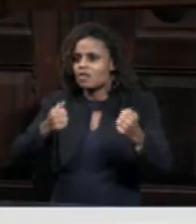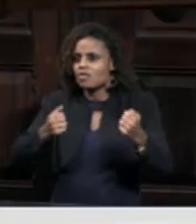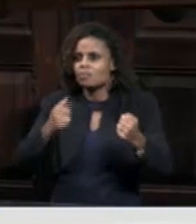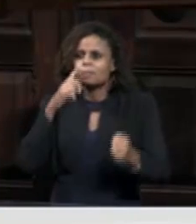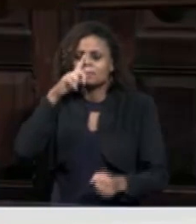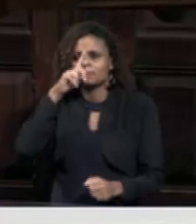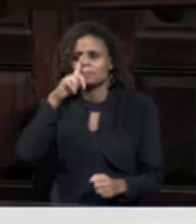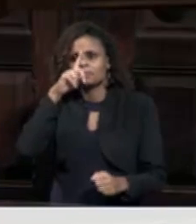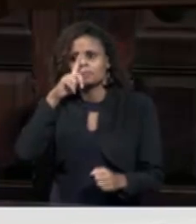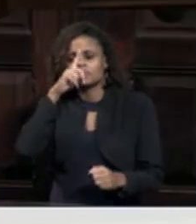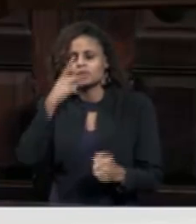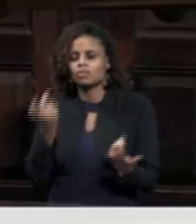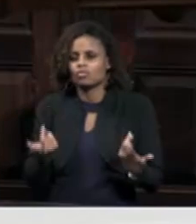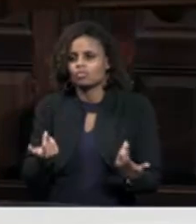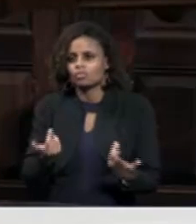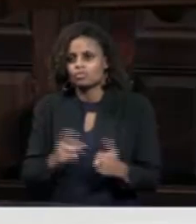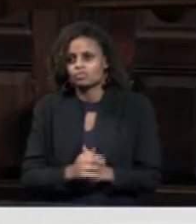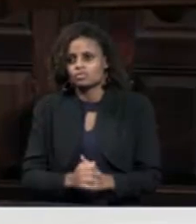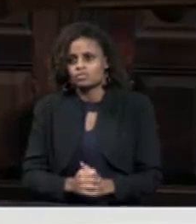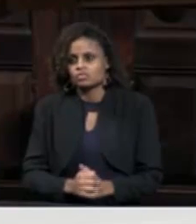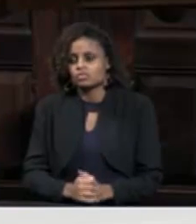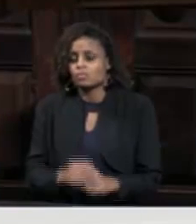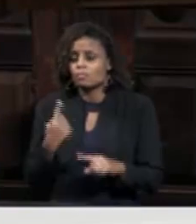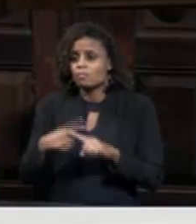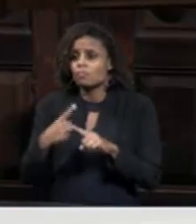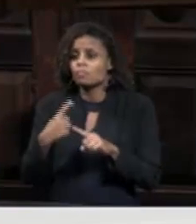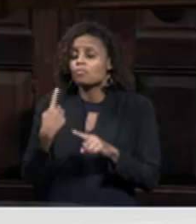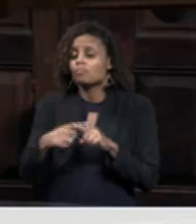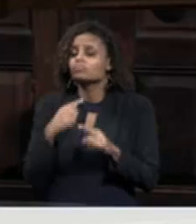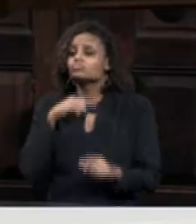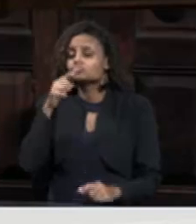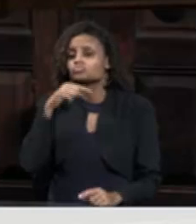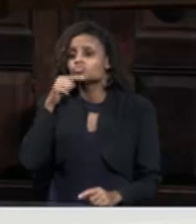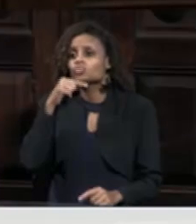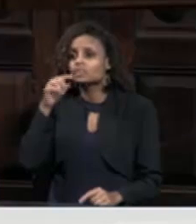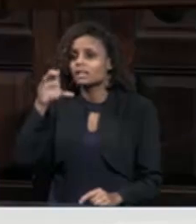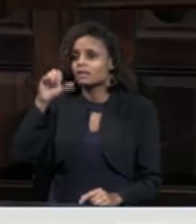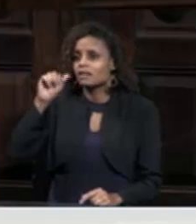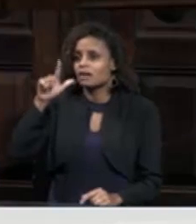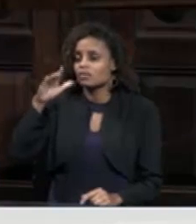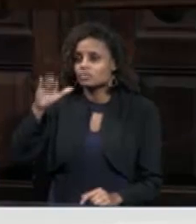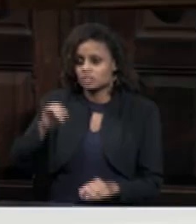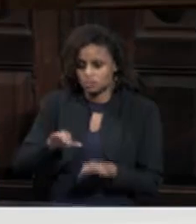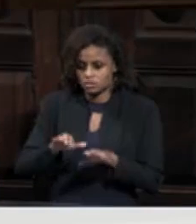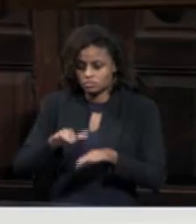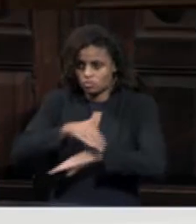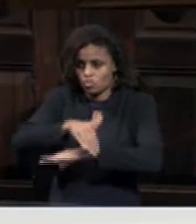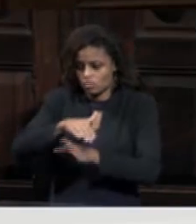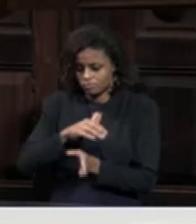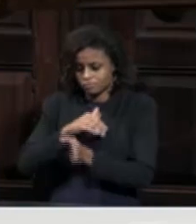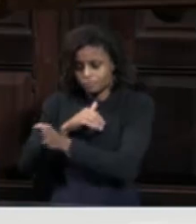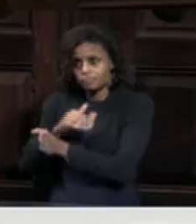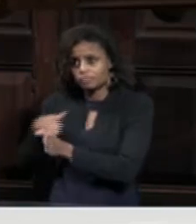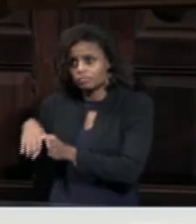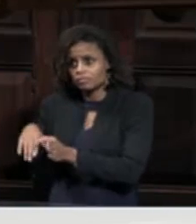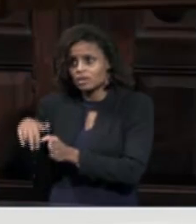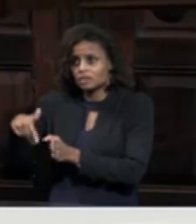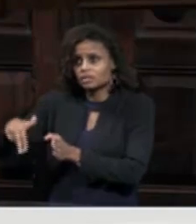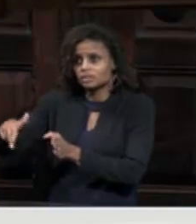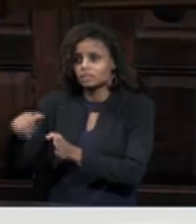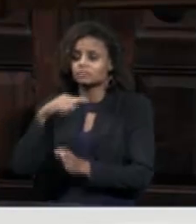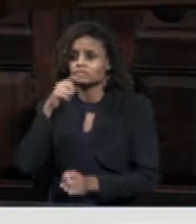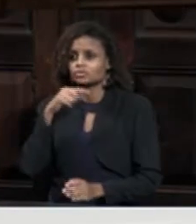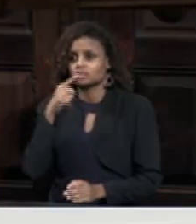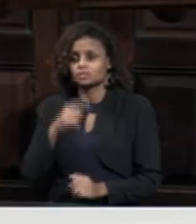de sofrer um acidente grave. E quem reclamar ainda